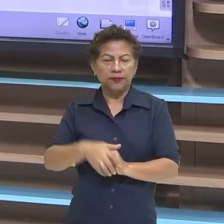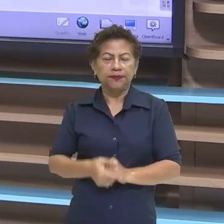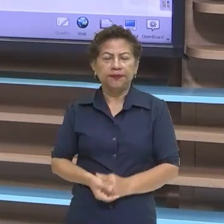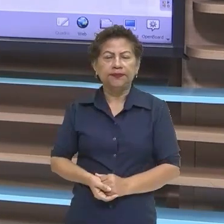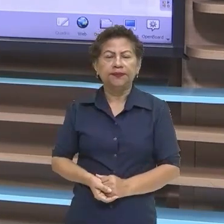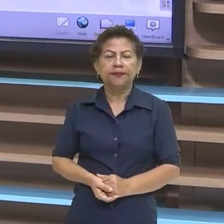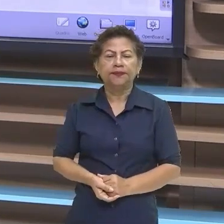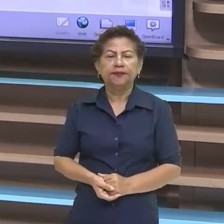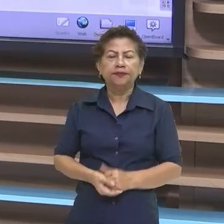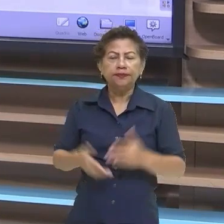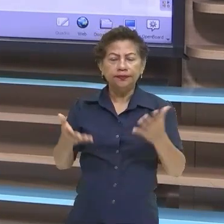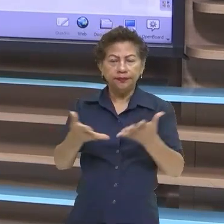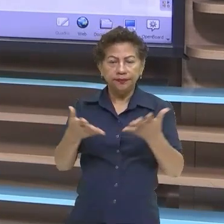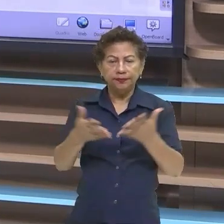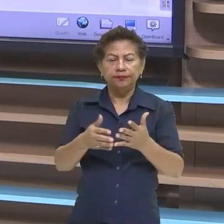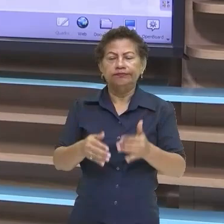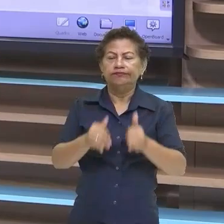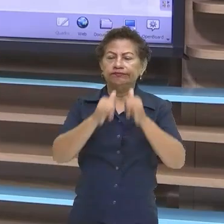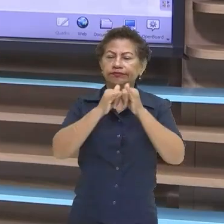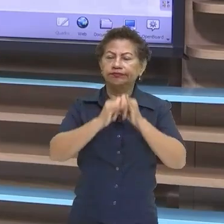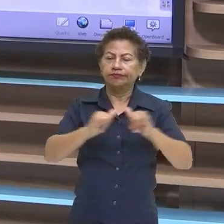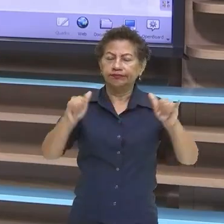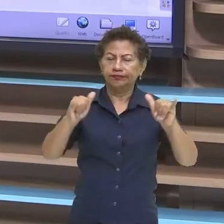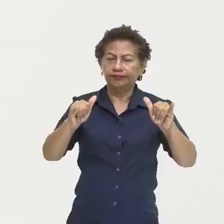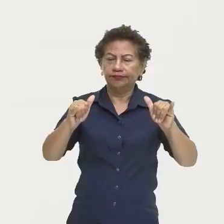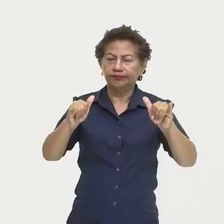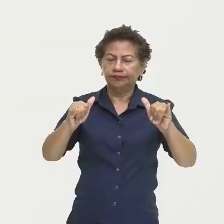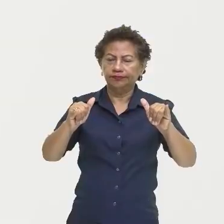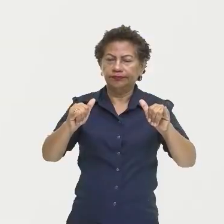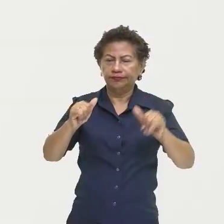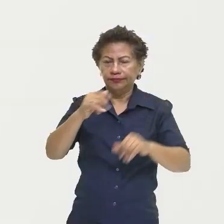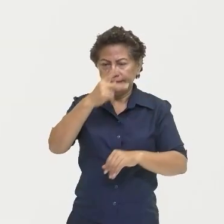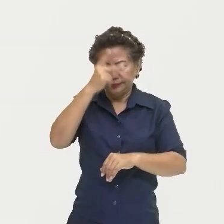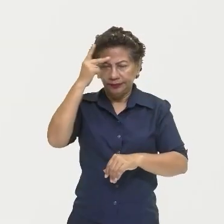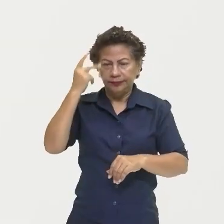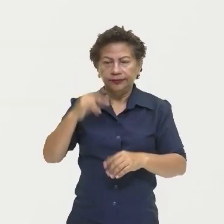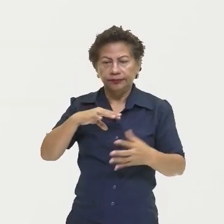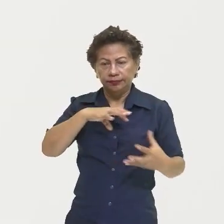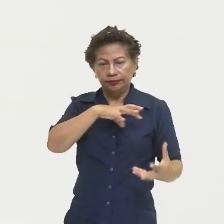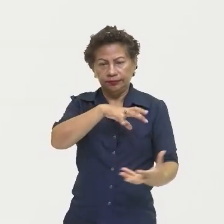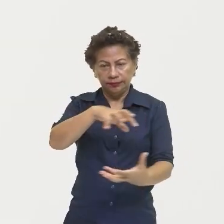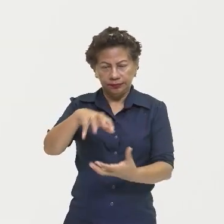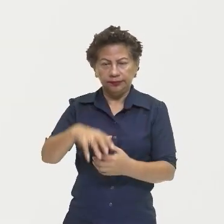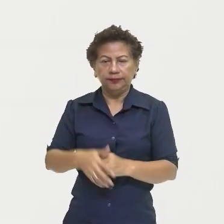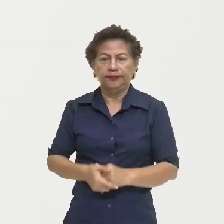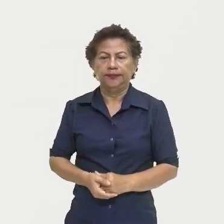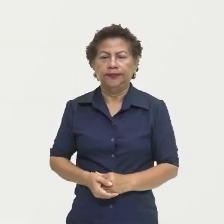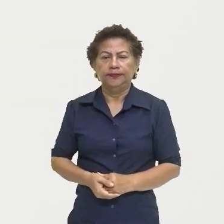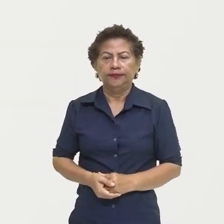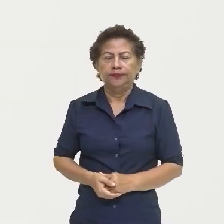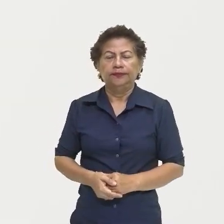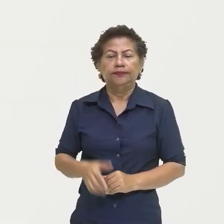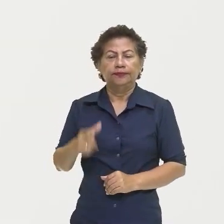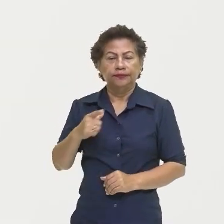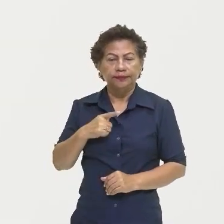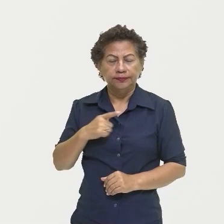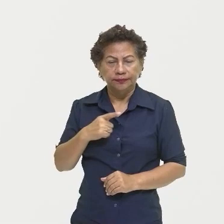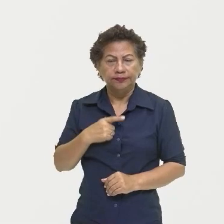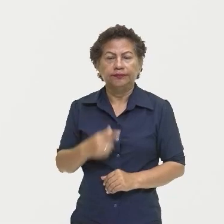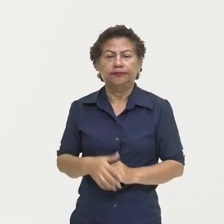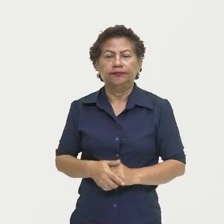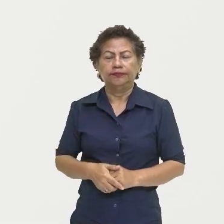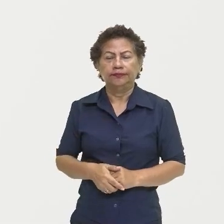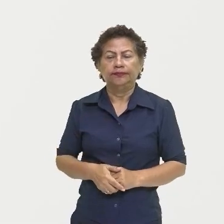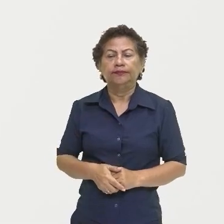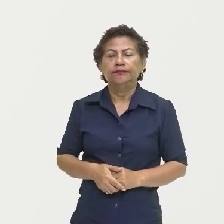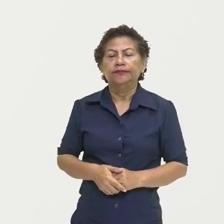Vamos para o fluxo de informações da cidadania global. A gente tem aí a possibilidade de manifestações populares, né, através das